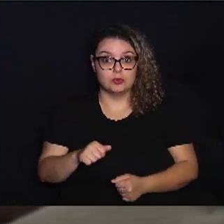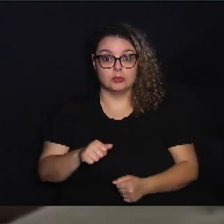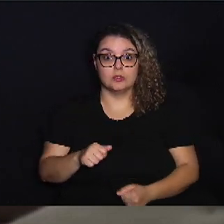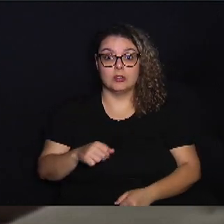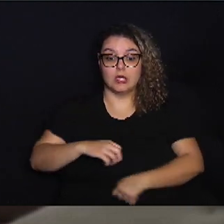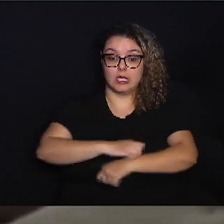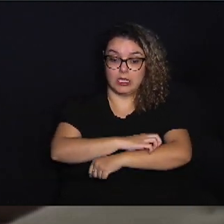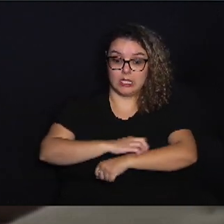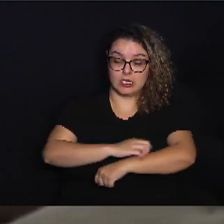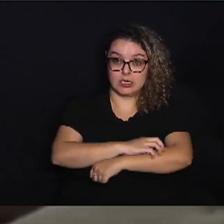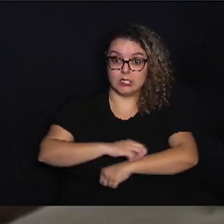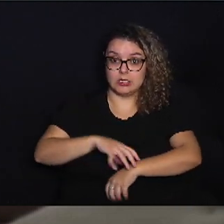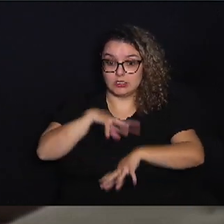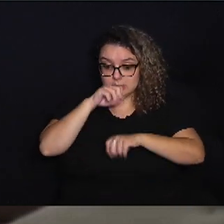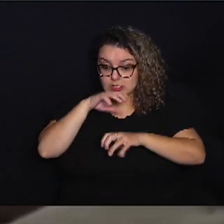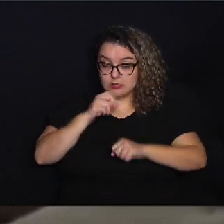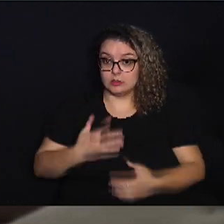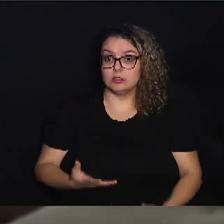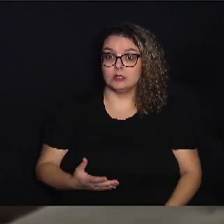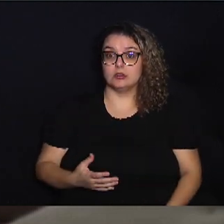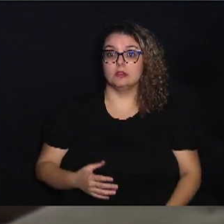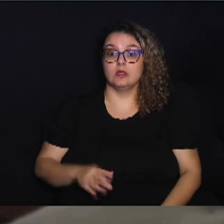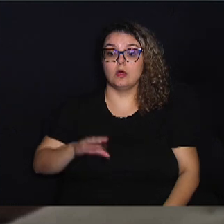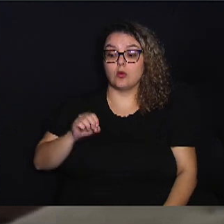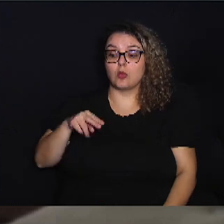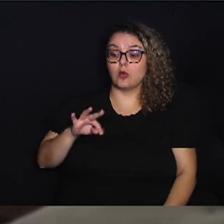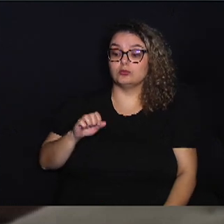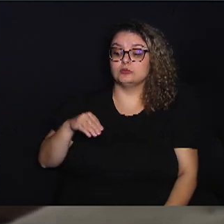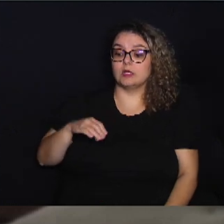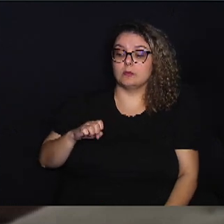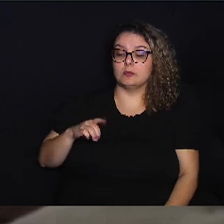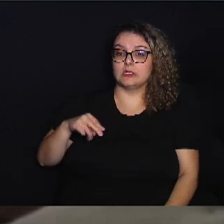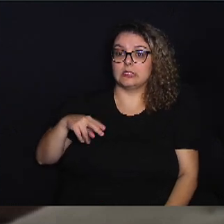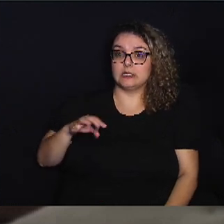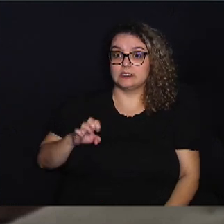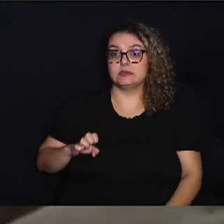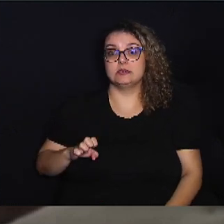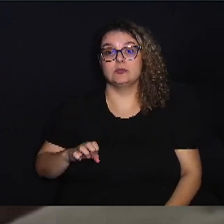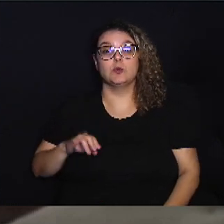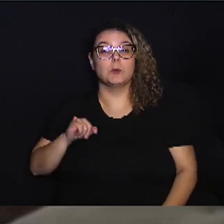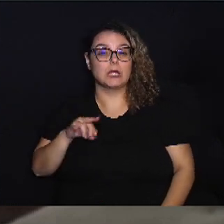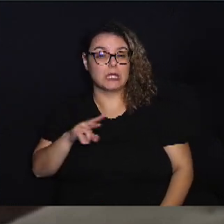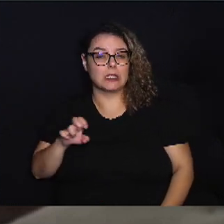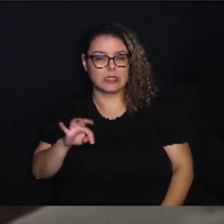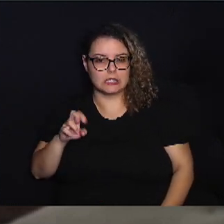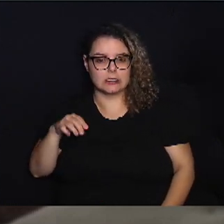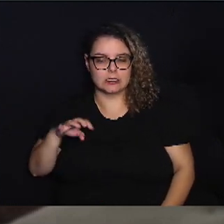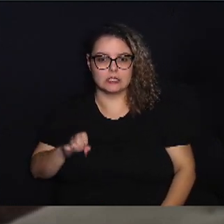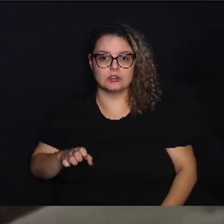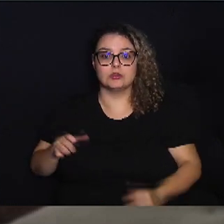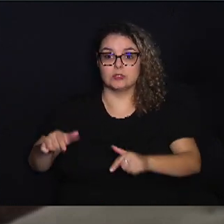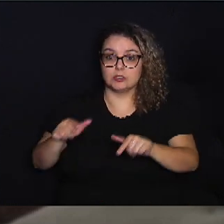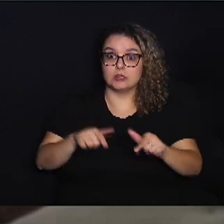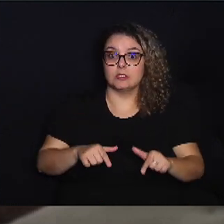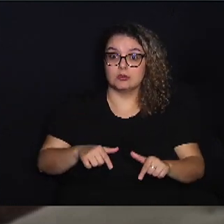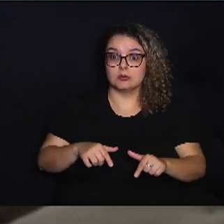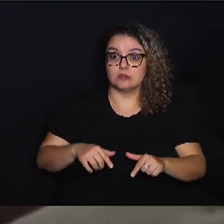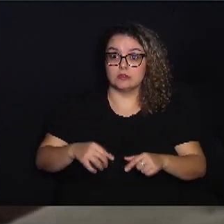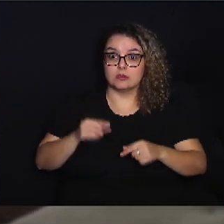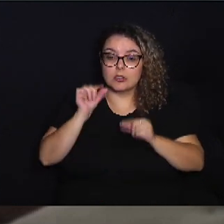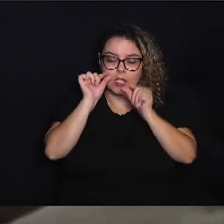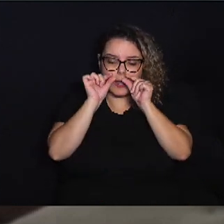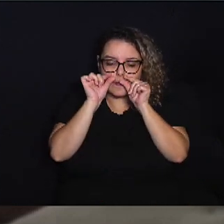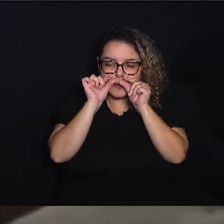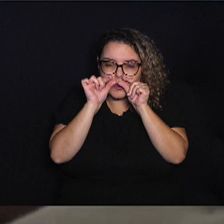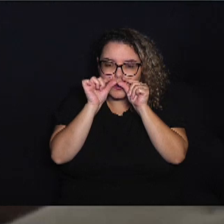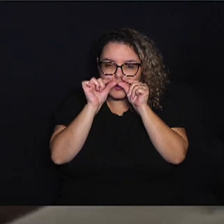alérgica. Então, os contaminantes ambientais, os irritantes ambientais, prejudicam muito as vias aéreas das crianças, que são muito pequenininhas,